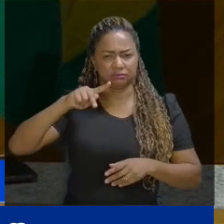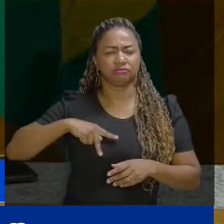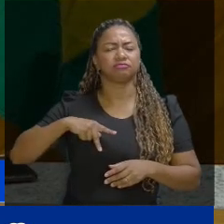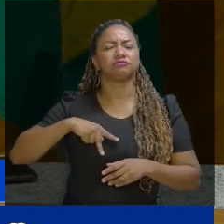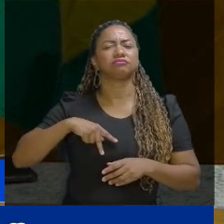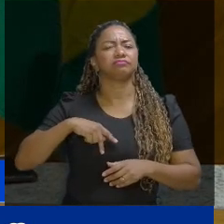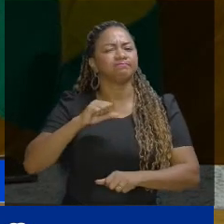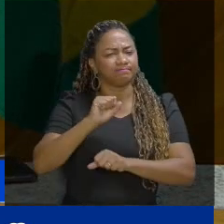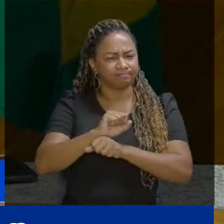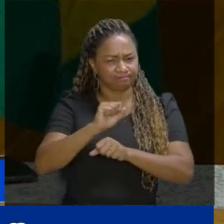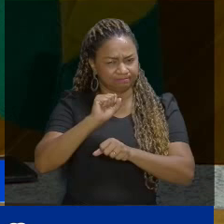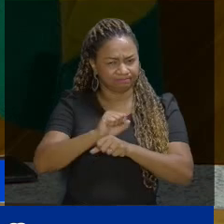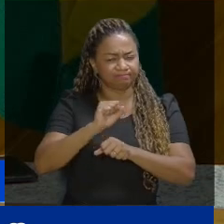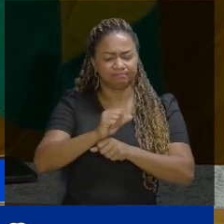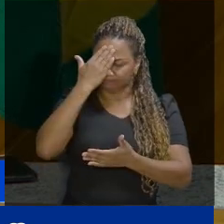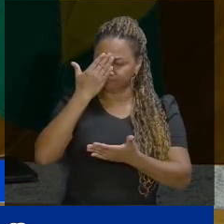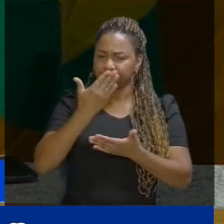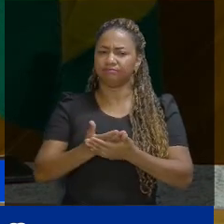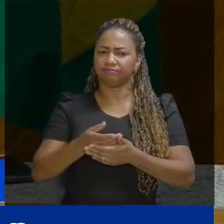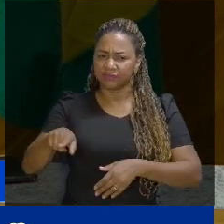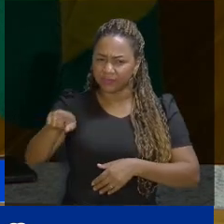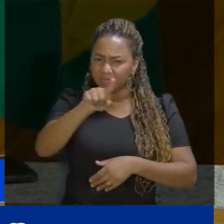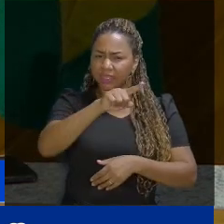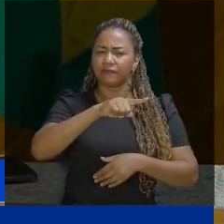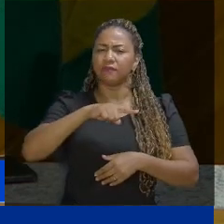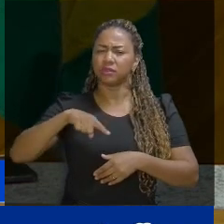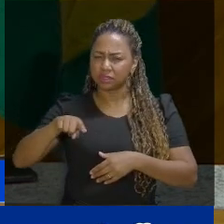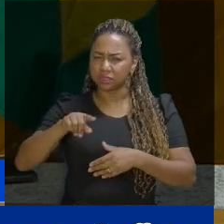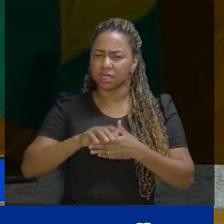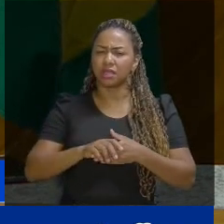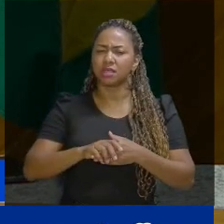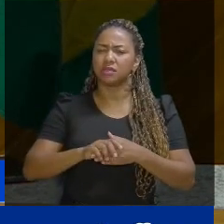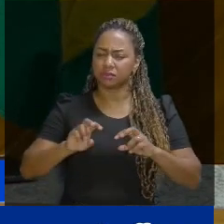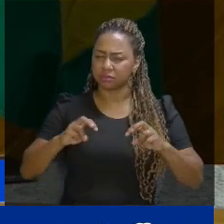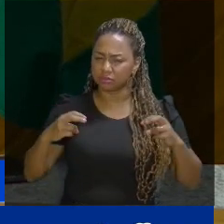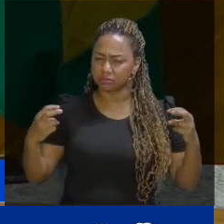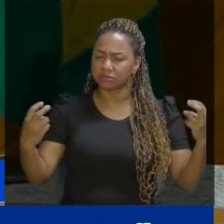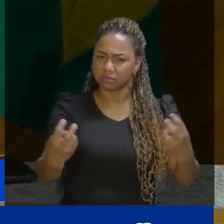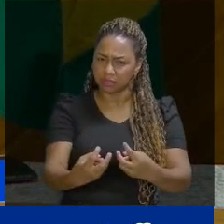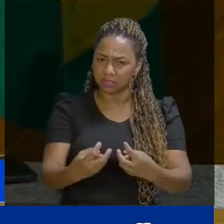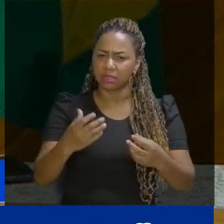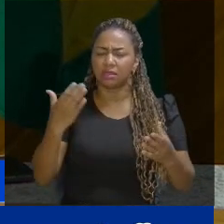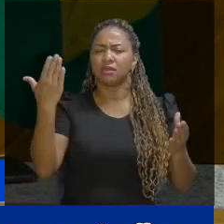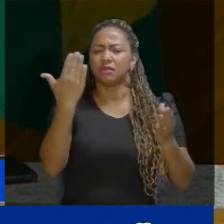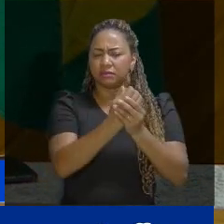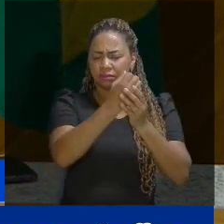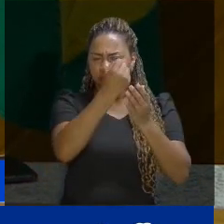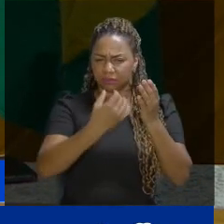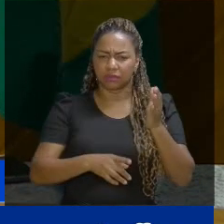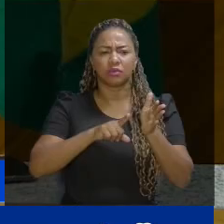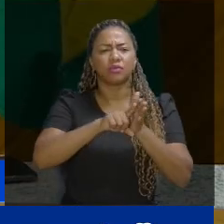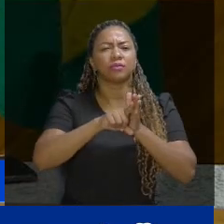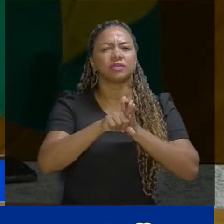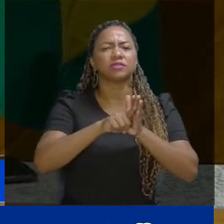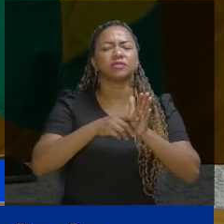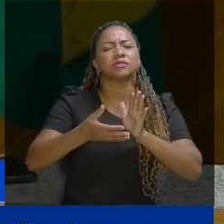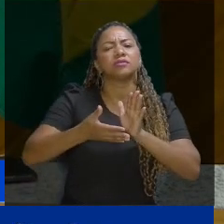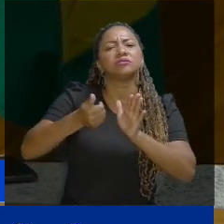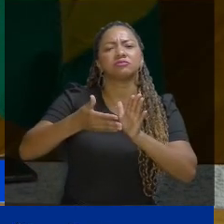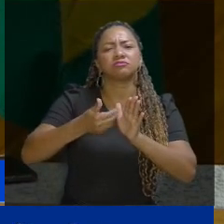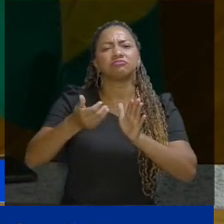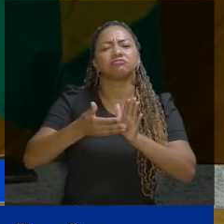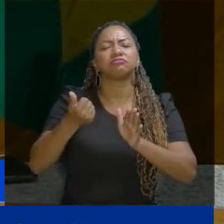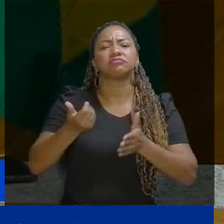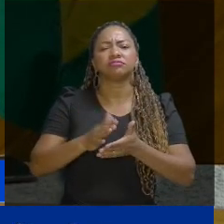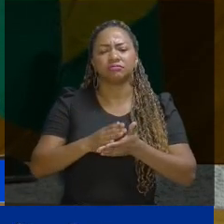Público espera e confia que Vossas Excelências vão dar procedência aos embargos de declaração para verificar as omissões